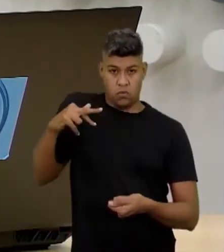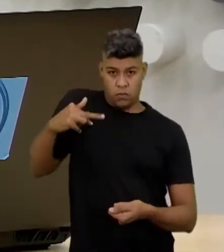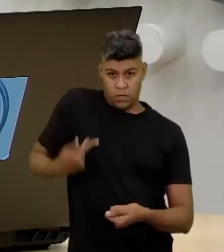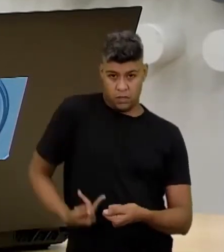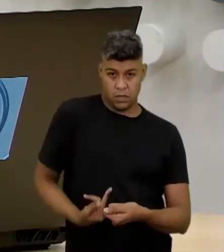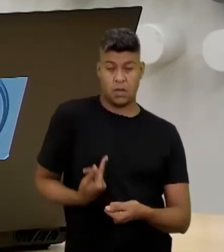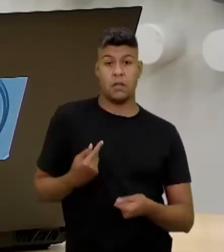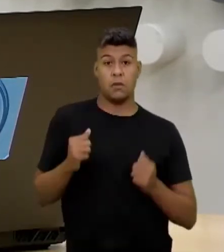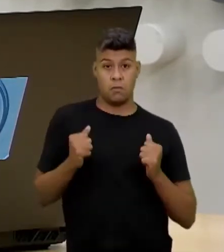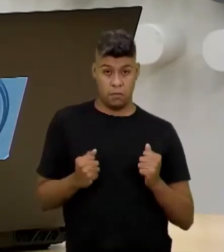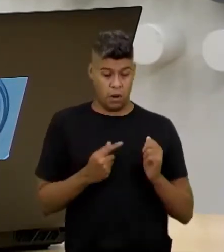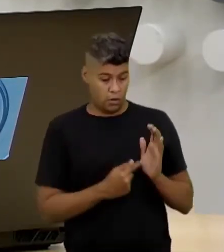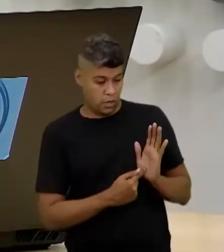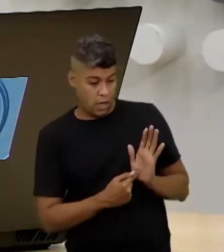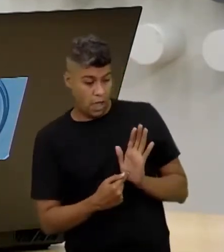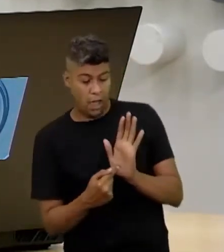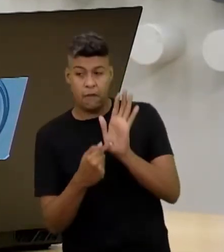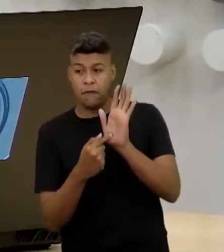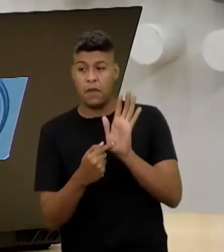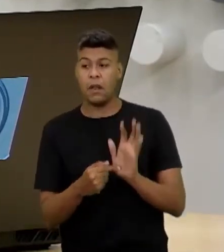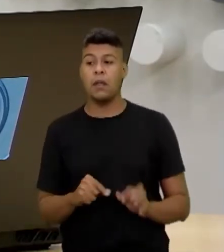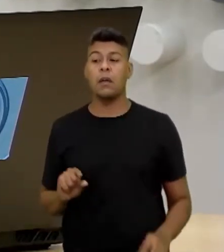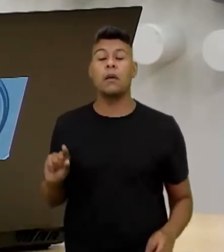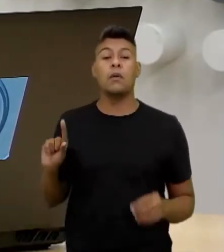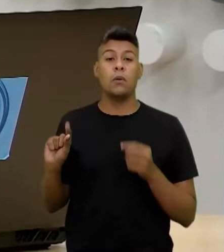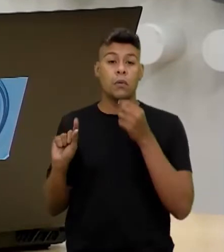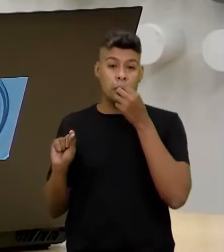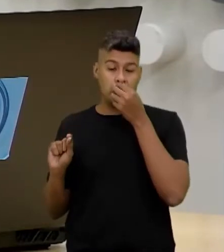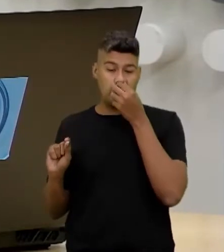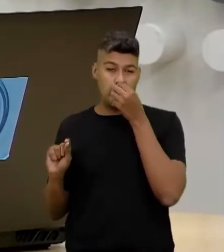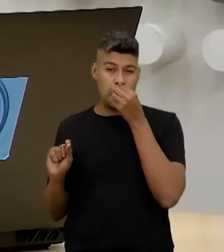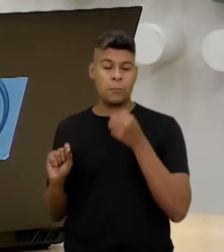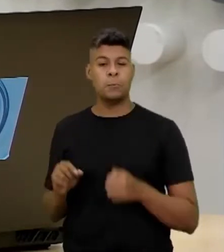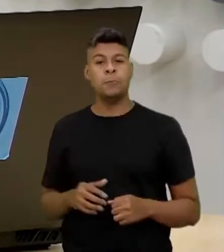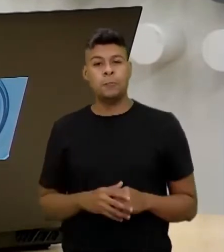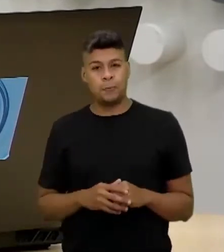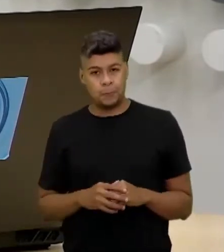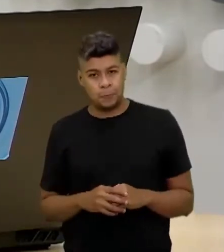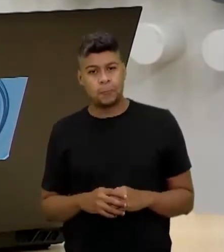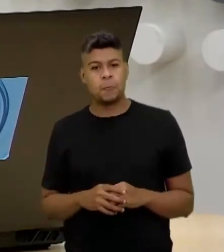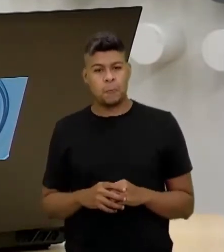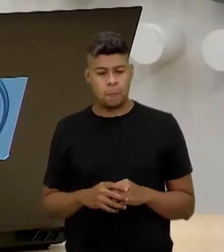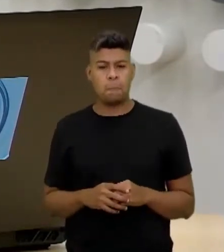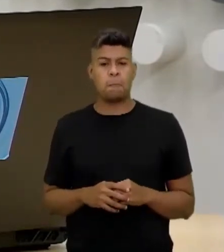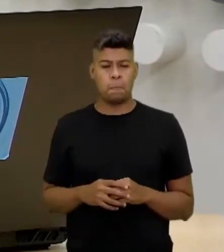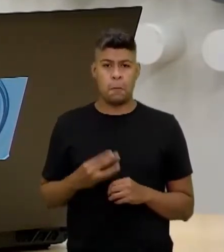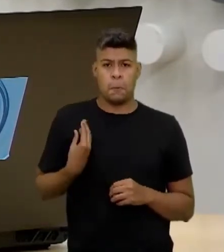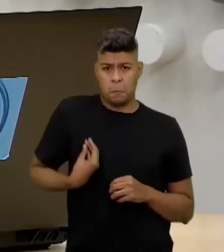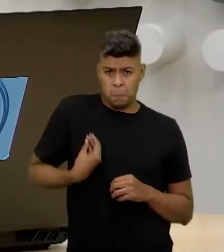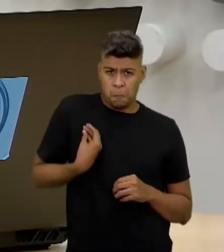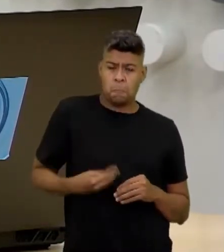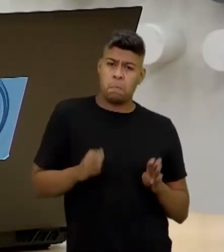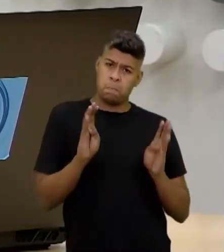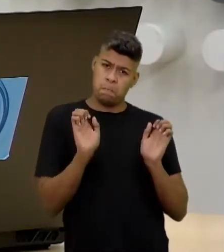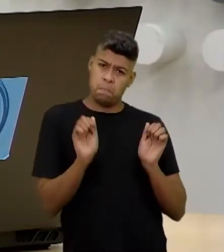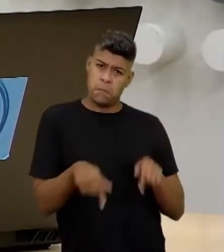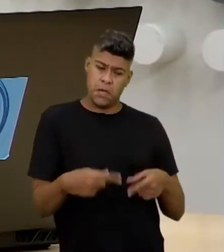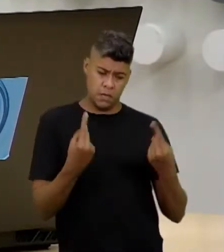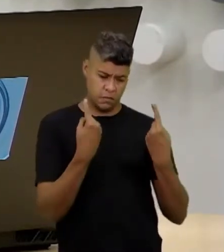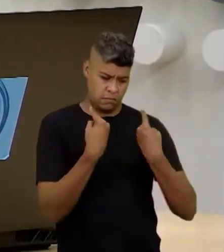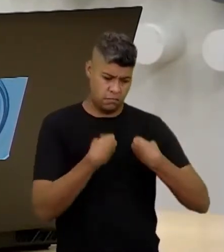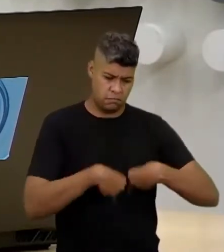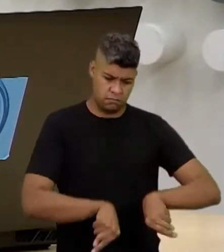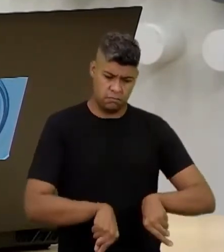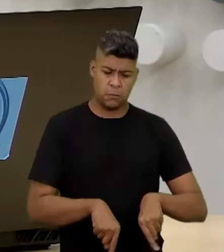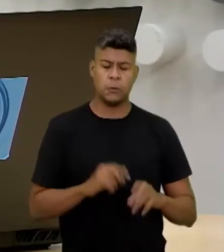revelar o quanto era um o quanto eram bem constituídos fisicamente